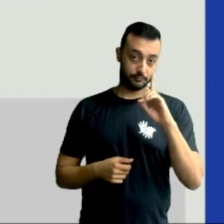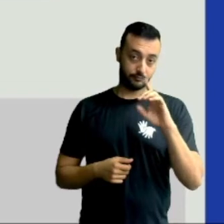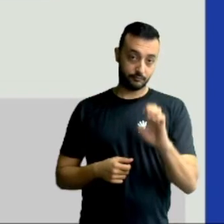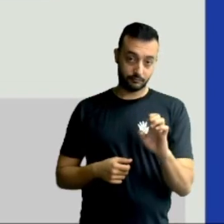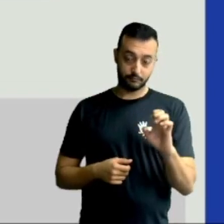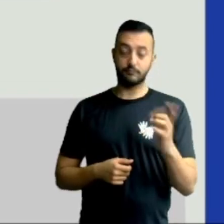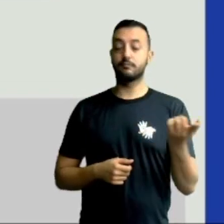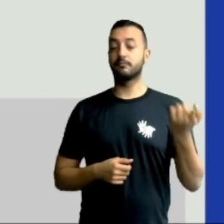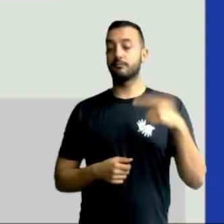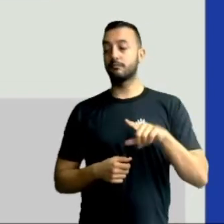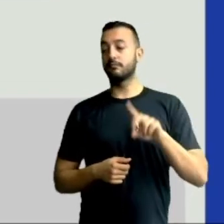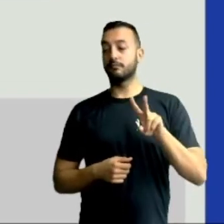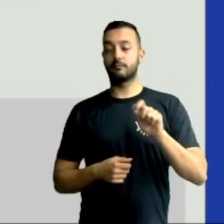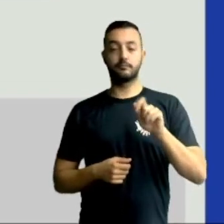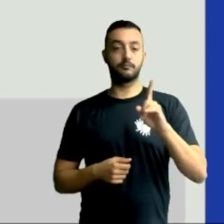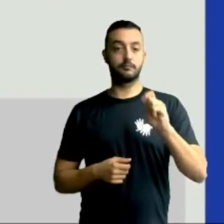vaidade,